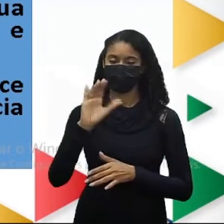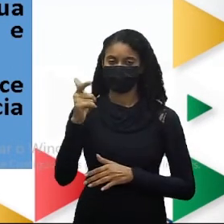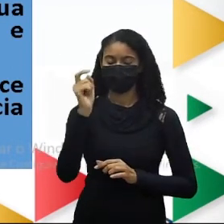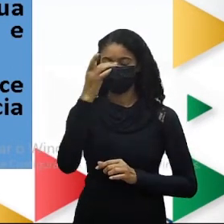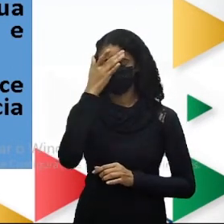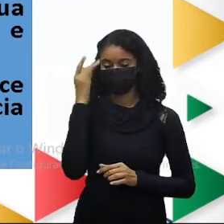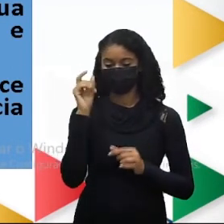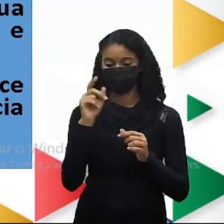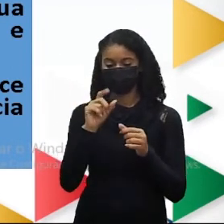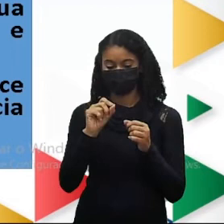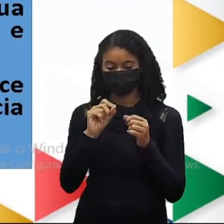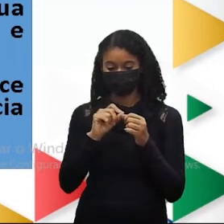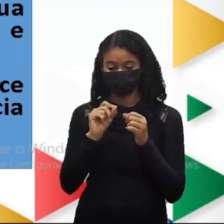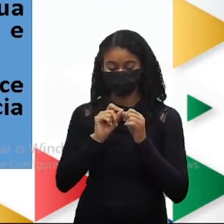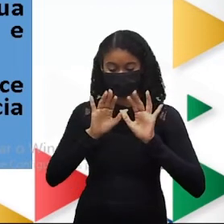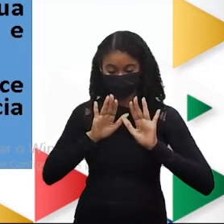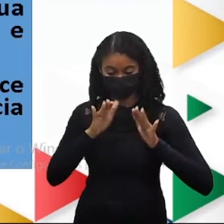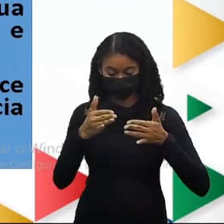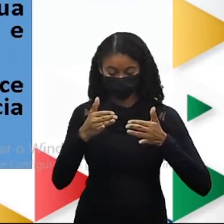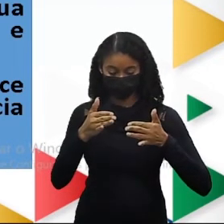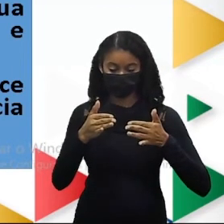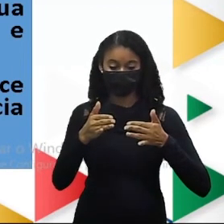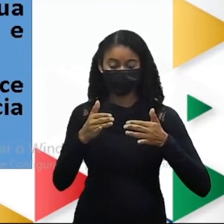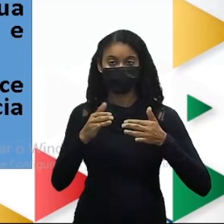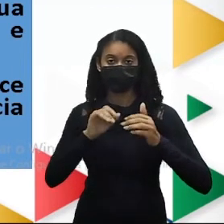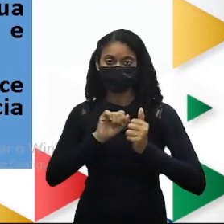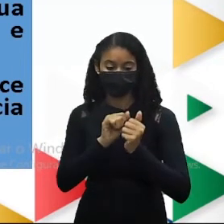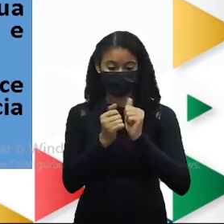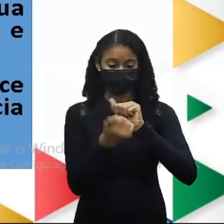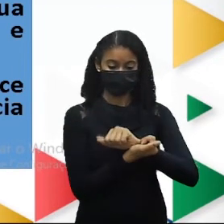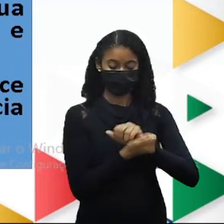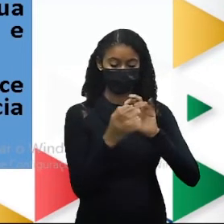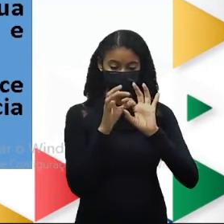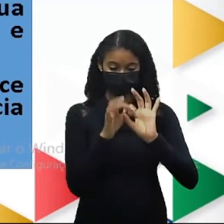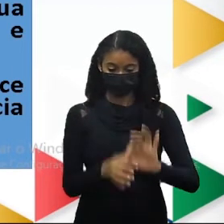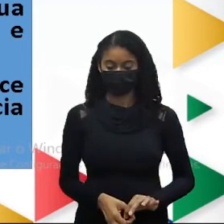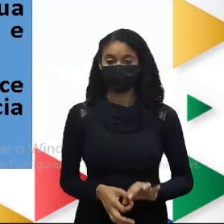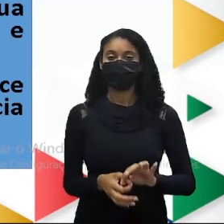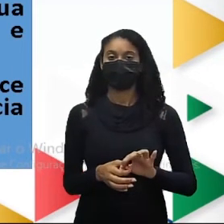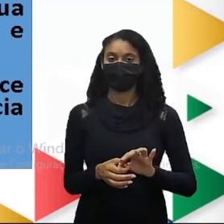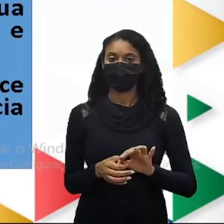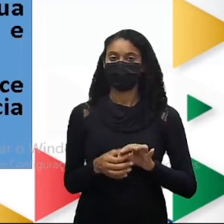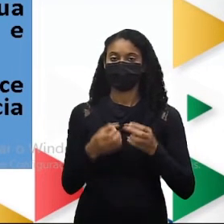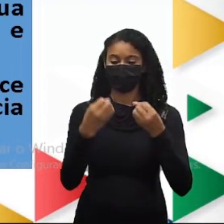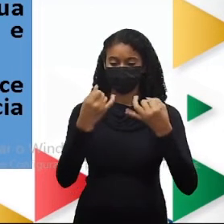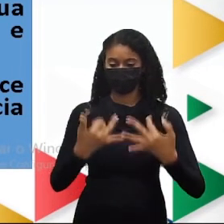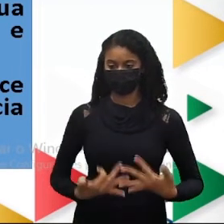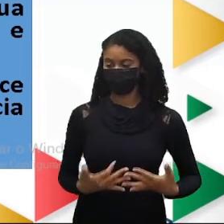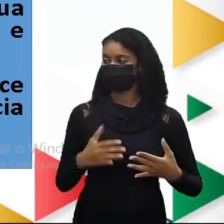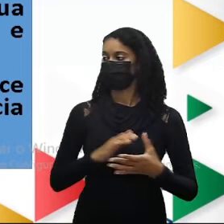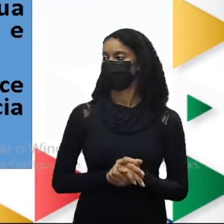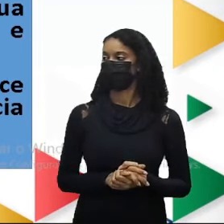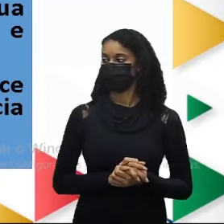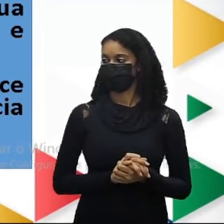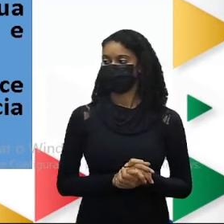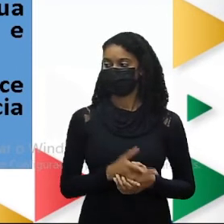discurso ao seu contexto. Lembre-se que quando o professor mandar você dar uma